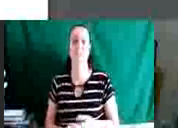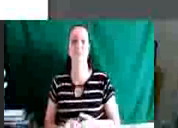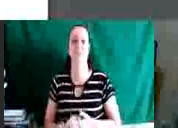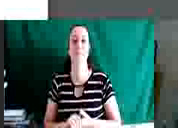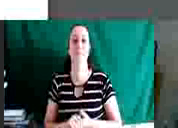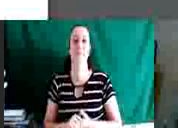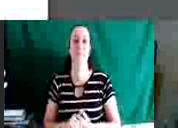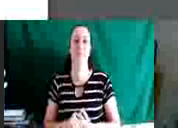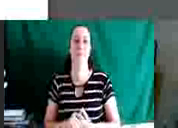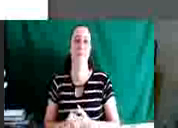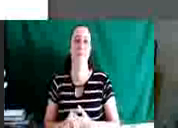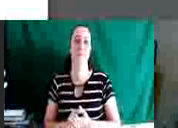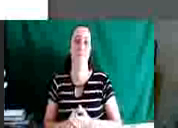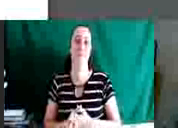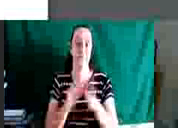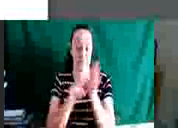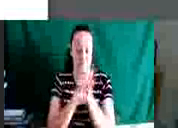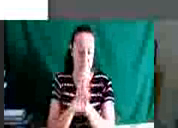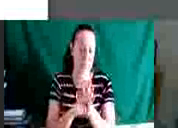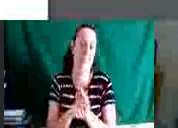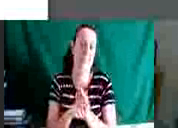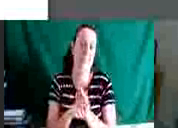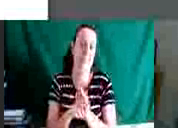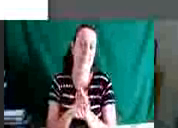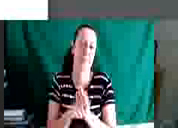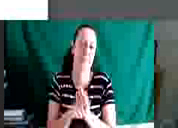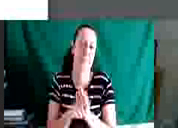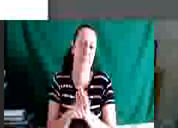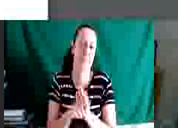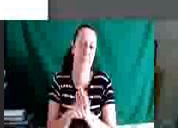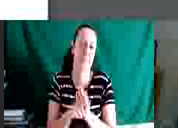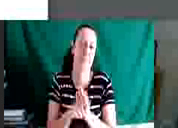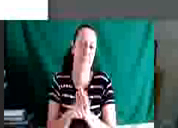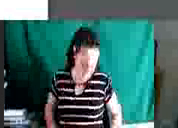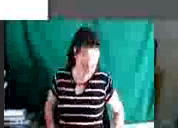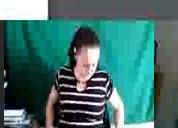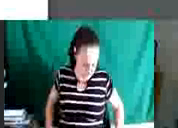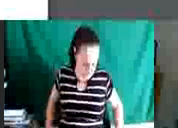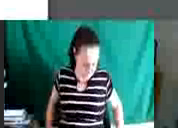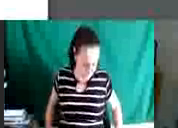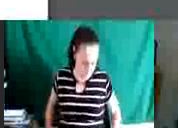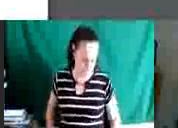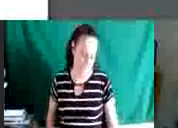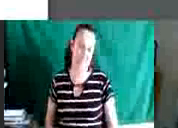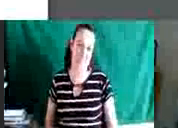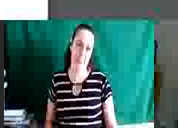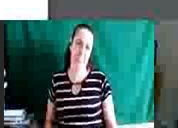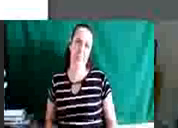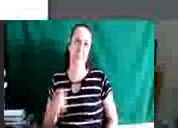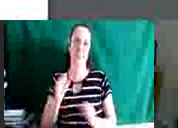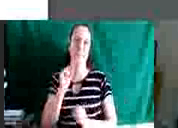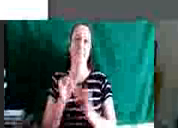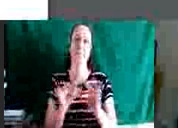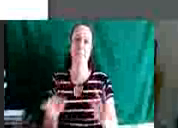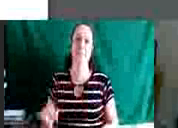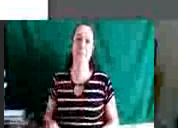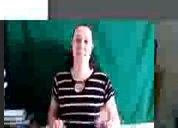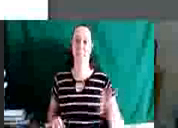são as possibilidades desse tipo de ataque, como que o atacante vai utilizar métodos para poder executar esse